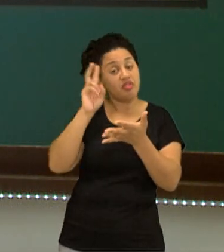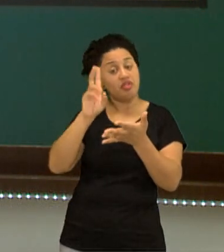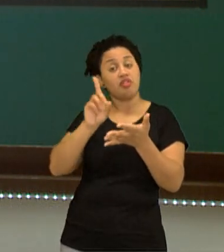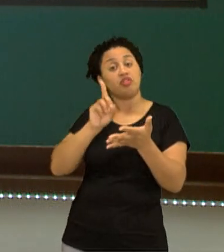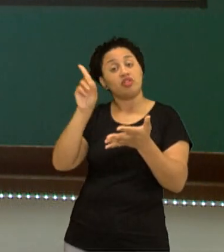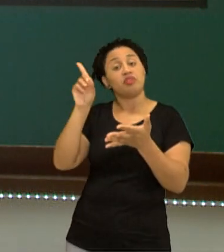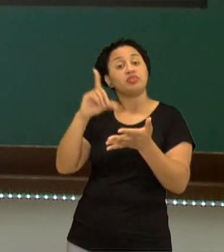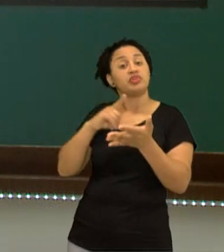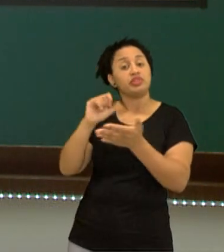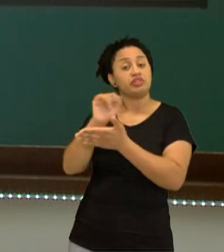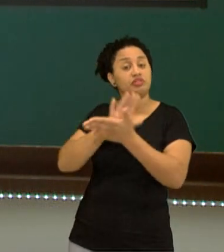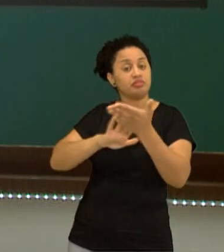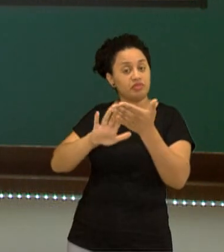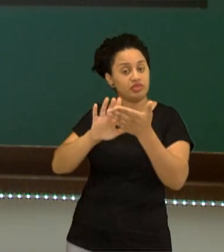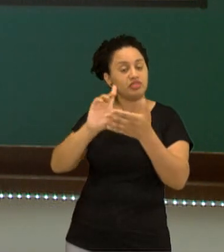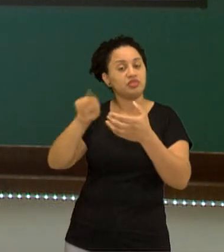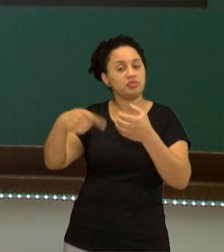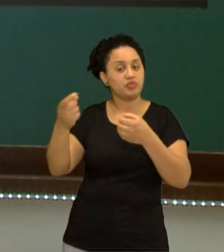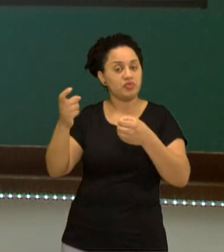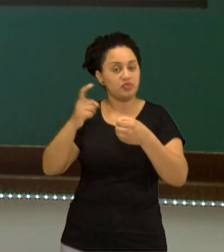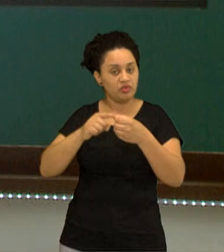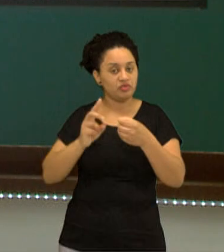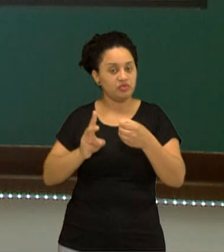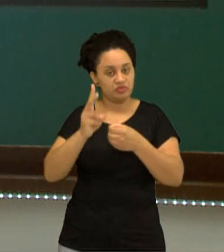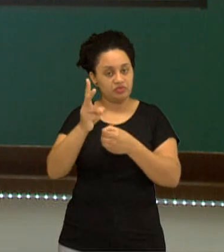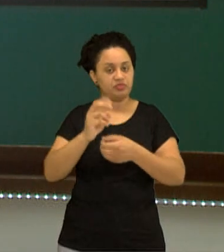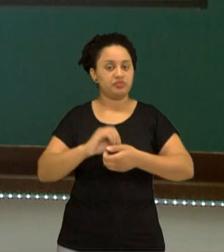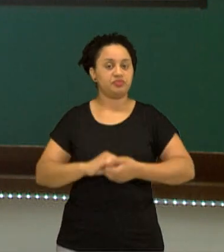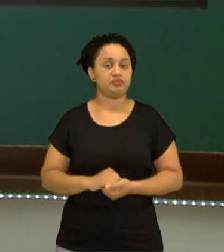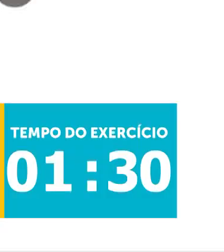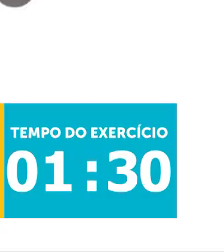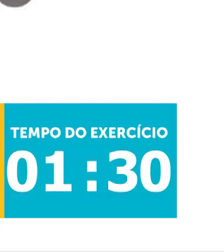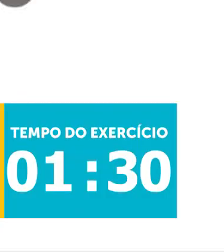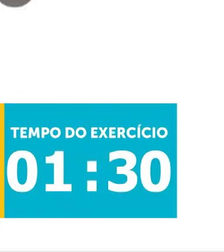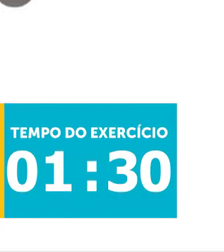lembrem o que está nessa imagem. E eu já retorno para a gente conversar.